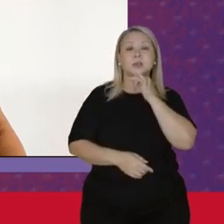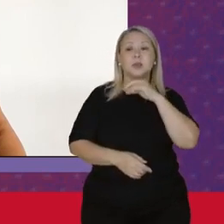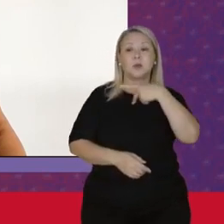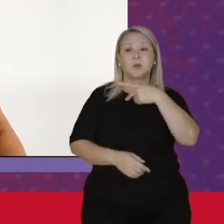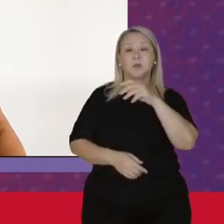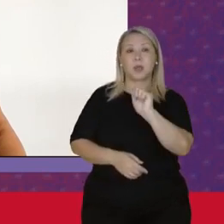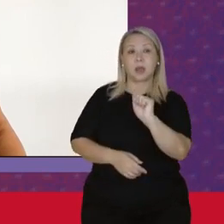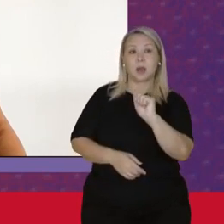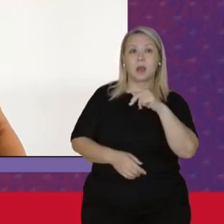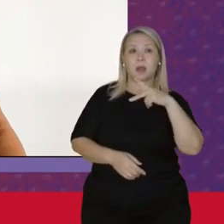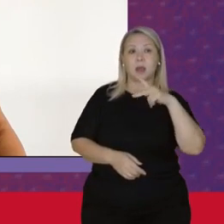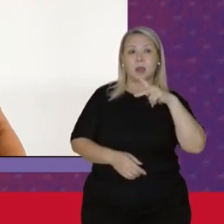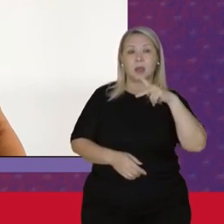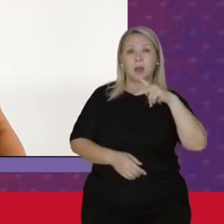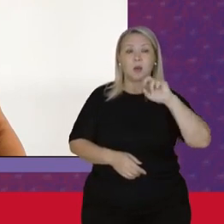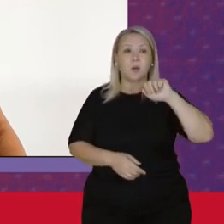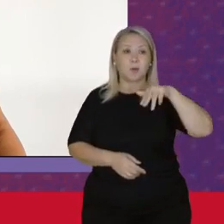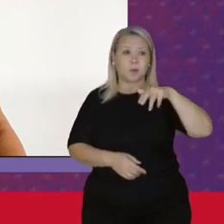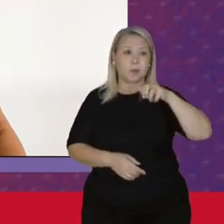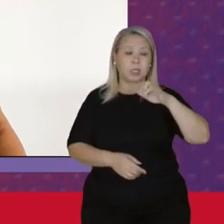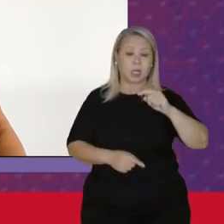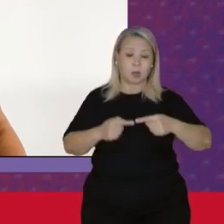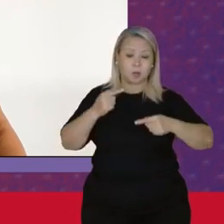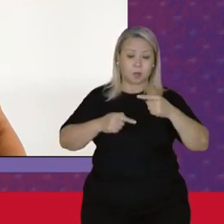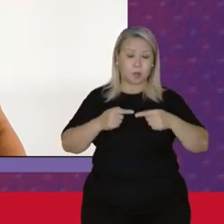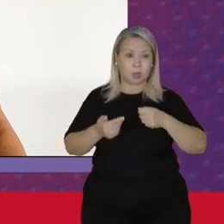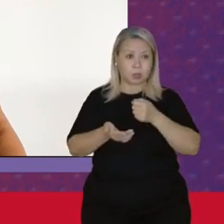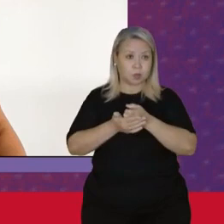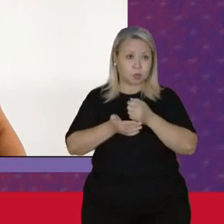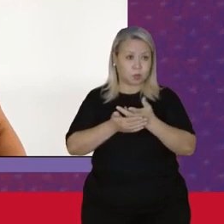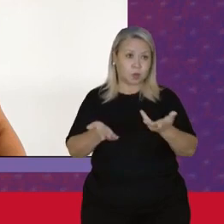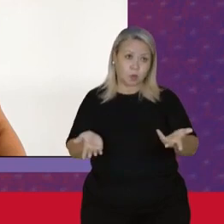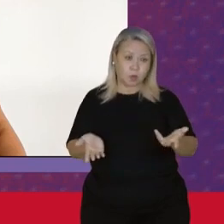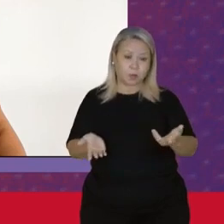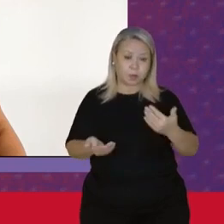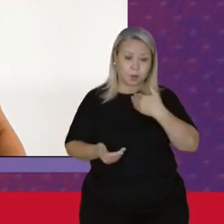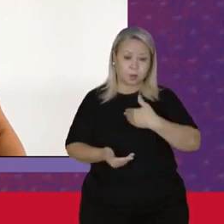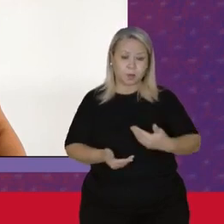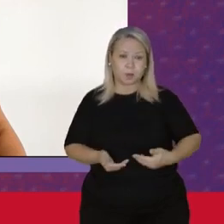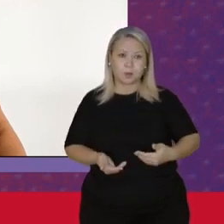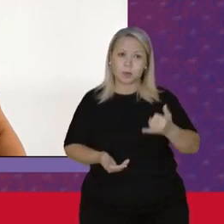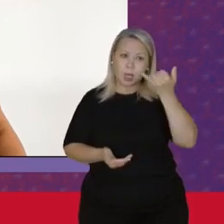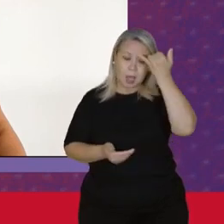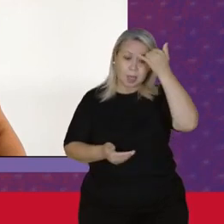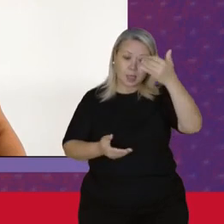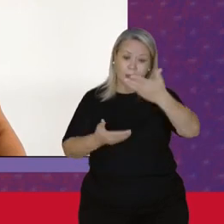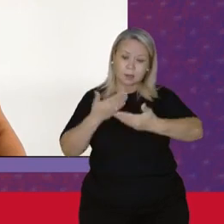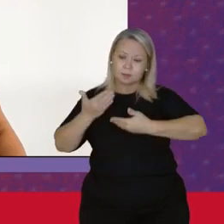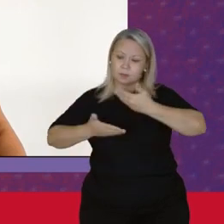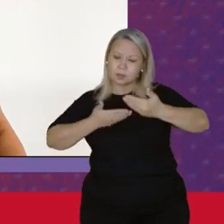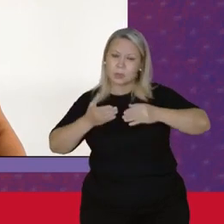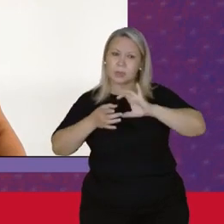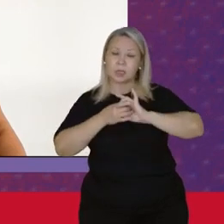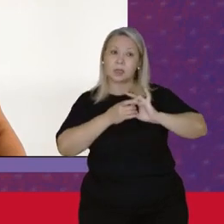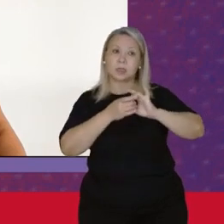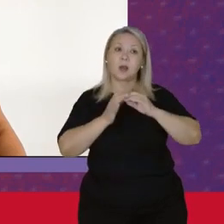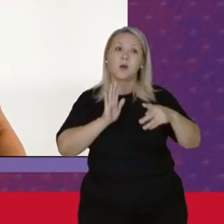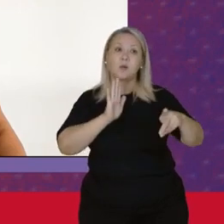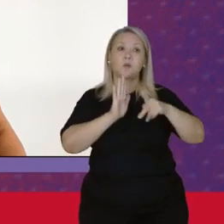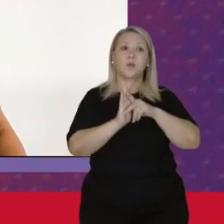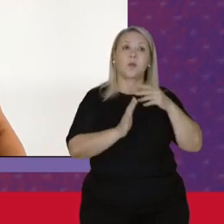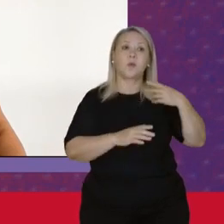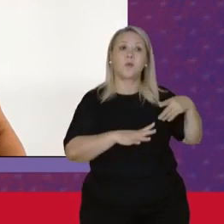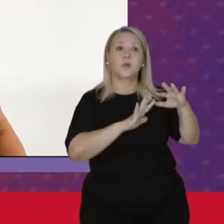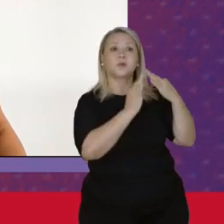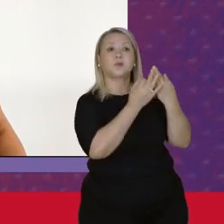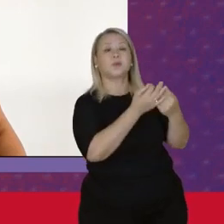PAA e o PENAI, que são políticas de compras públicas, que partem da ideia da integração. O próprio Bolsa Família também é assim.